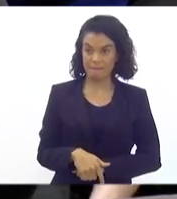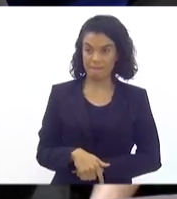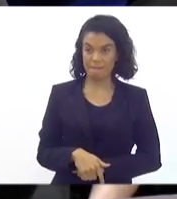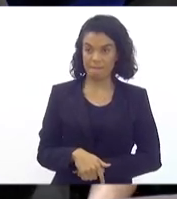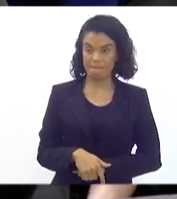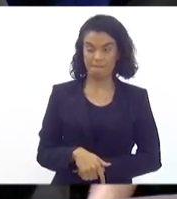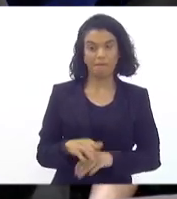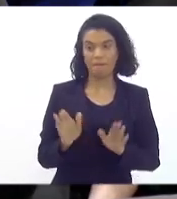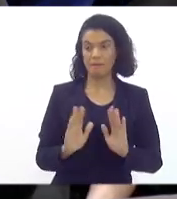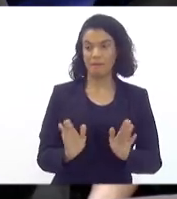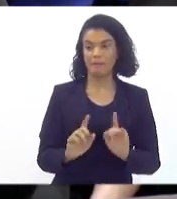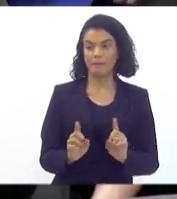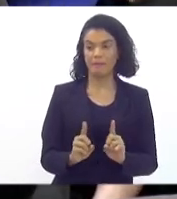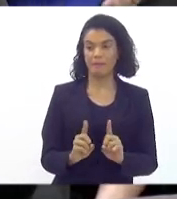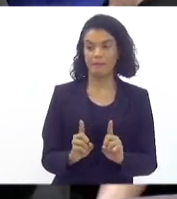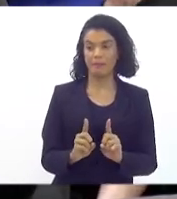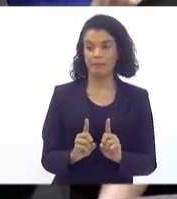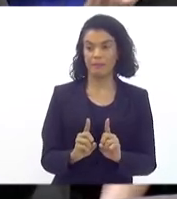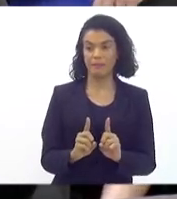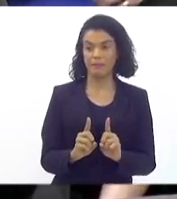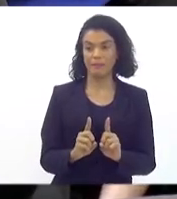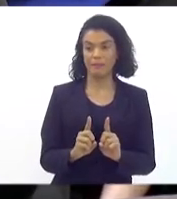não mas